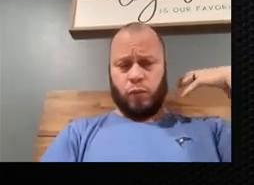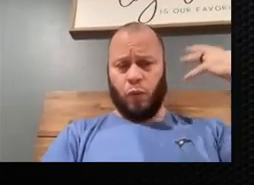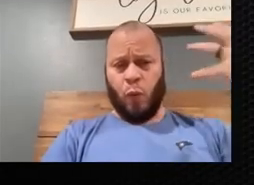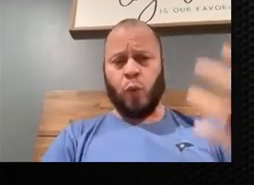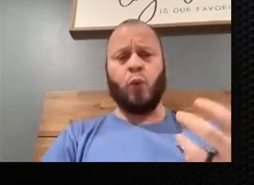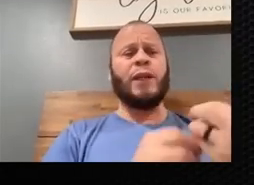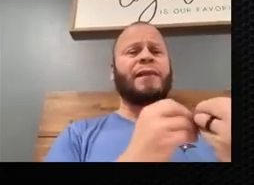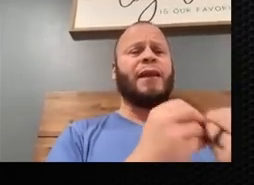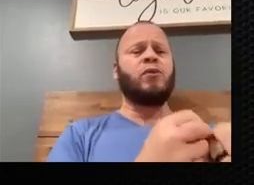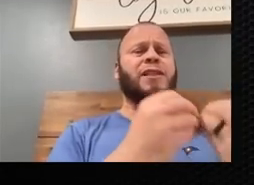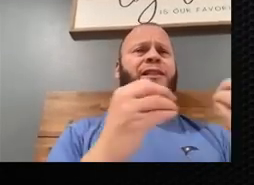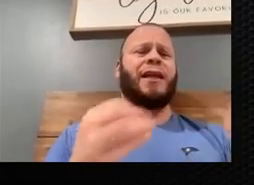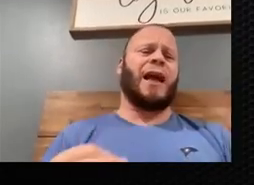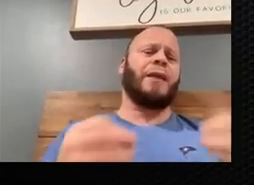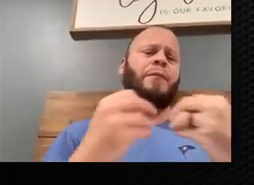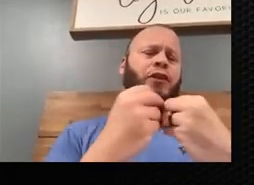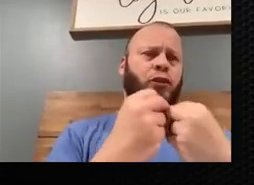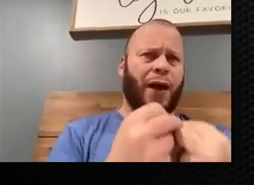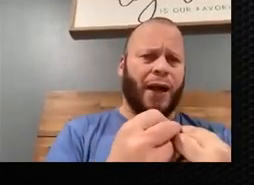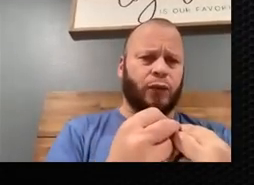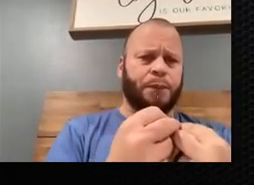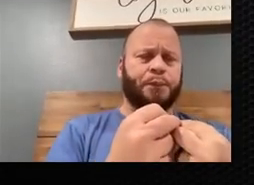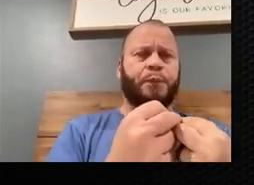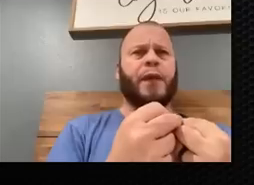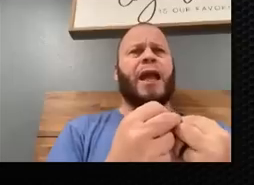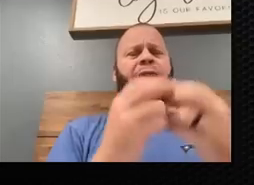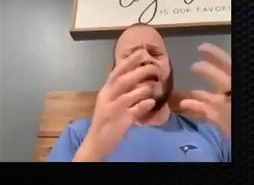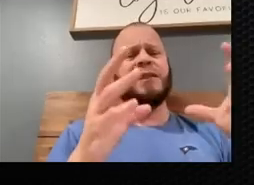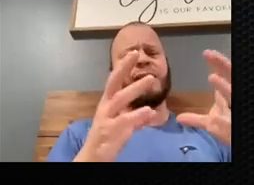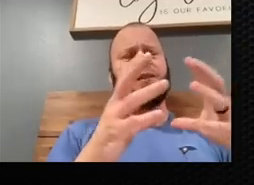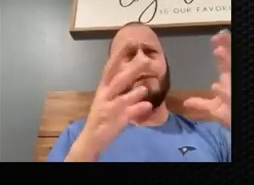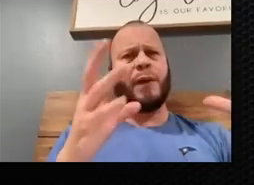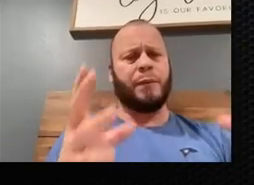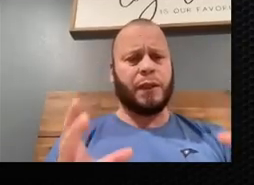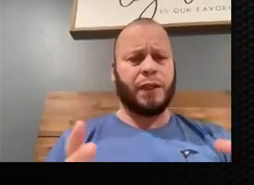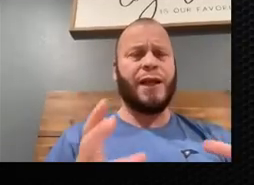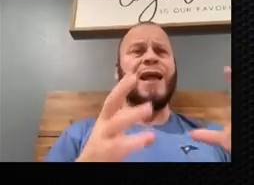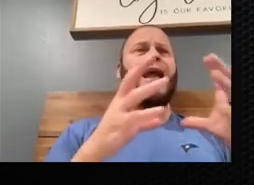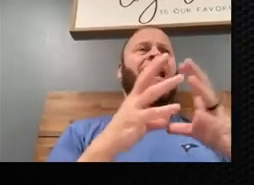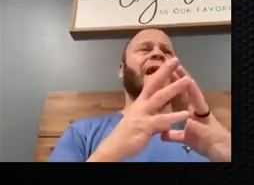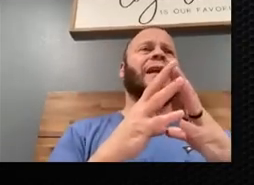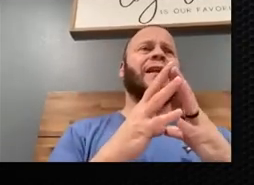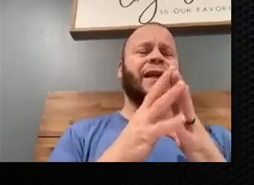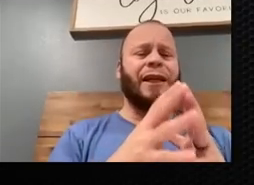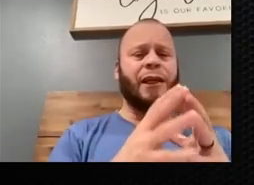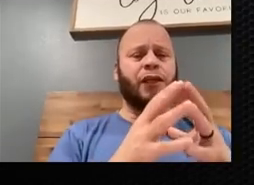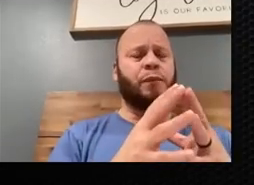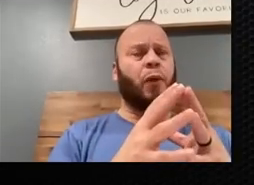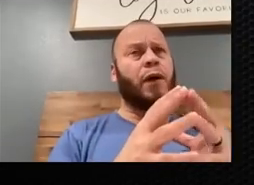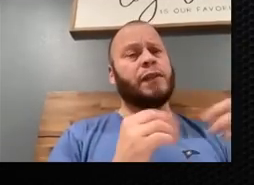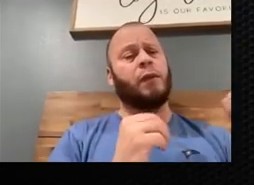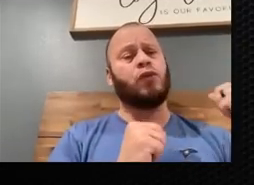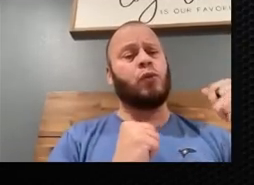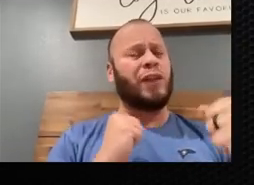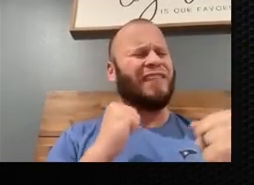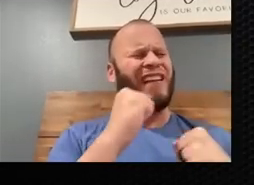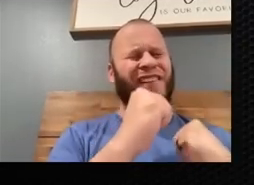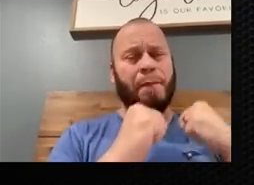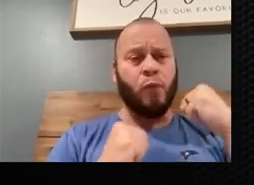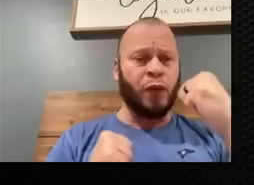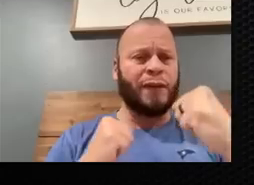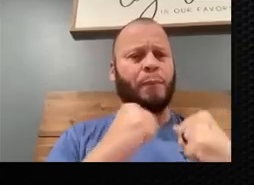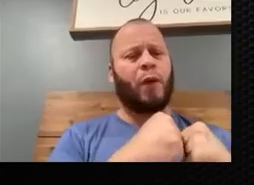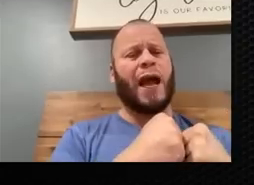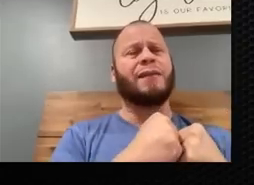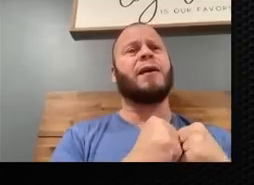o Lula não será impeachment. Essa CPMI é aquele ringue de boxe onde o Lula vai